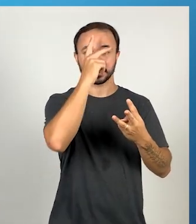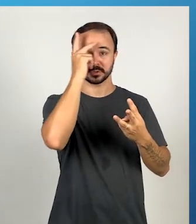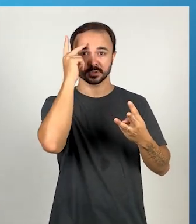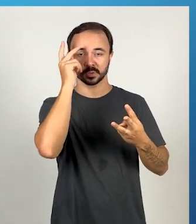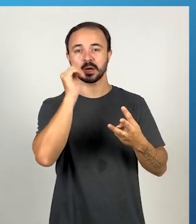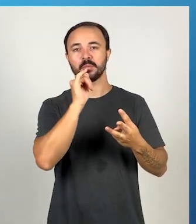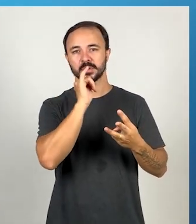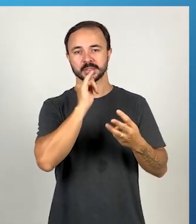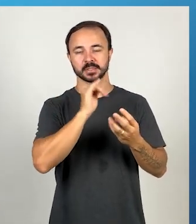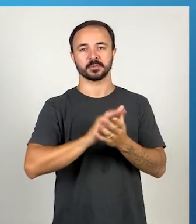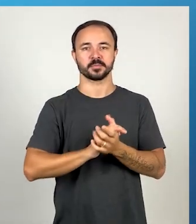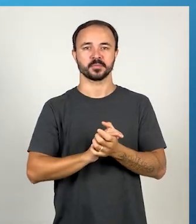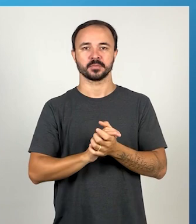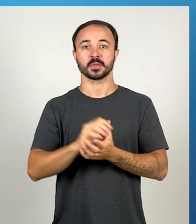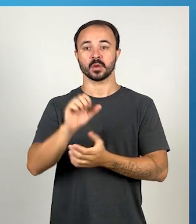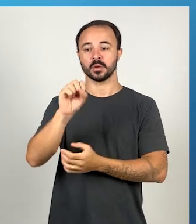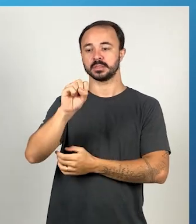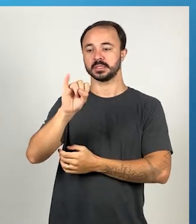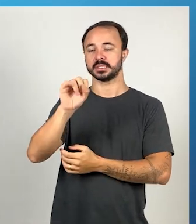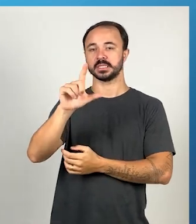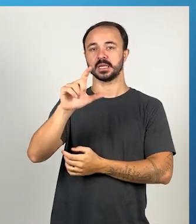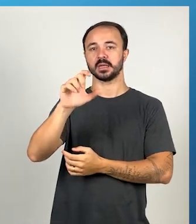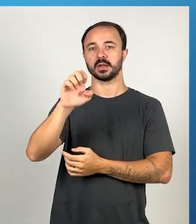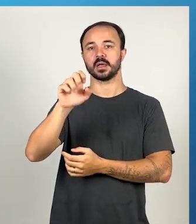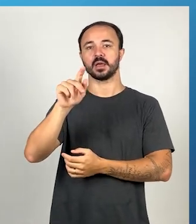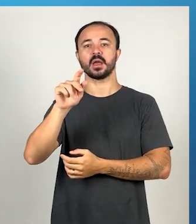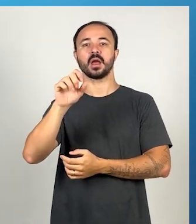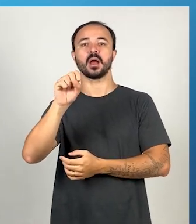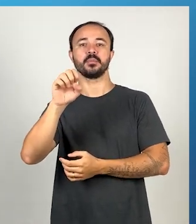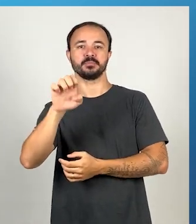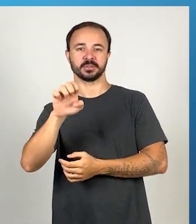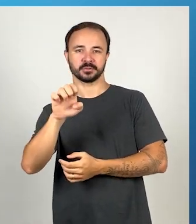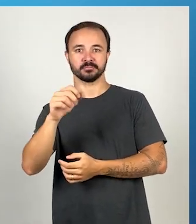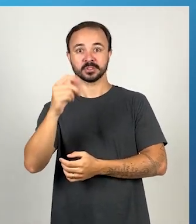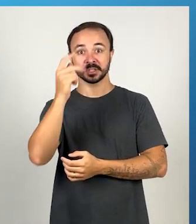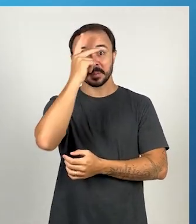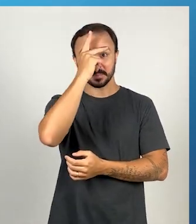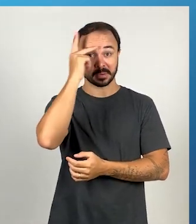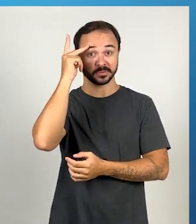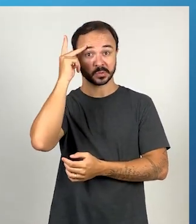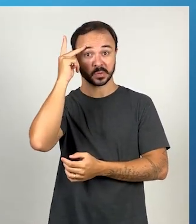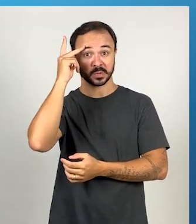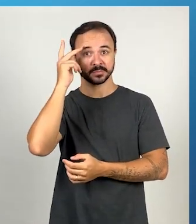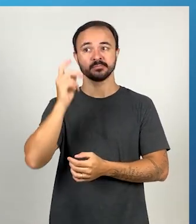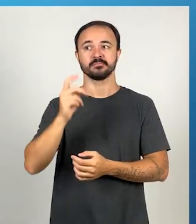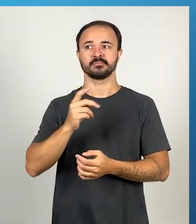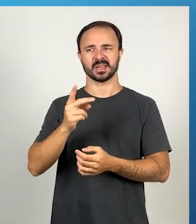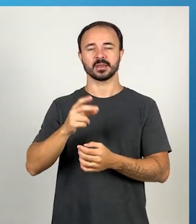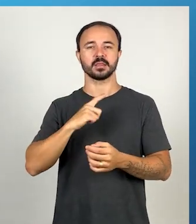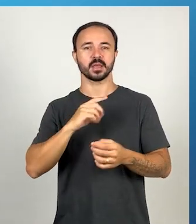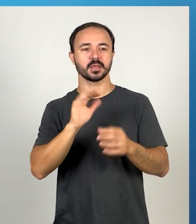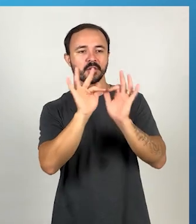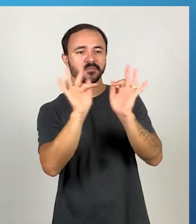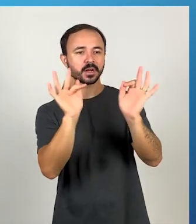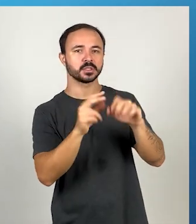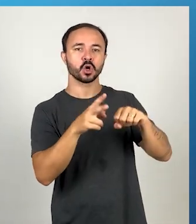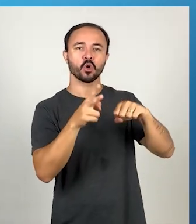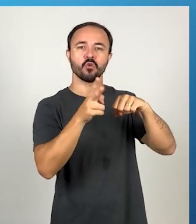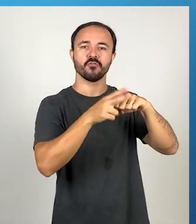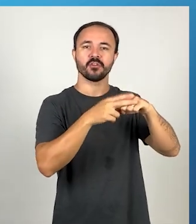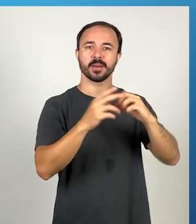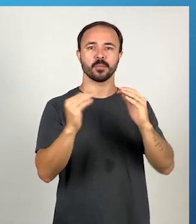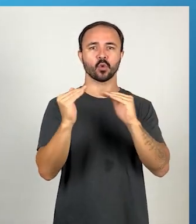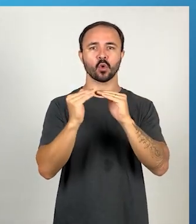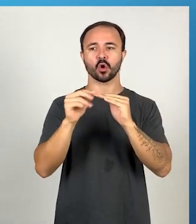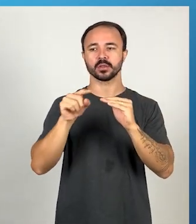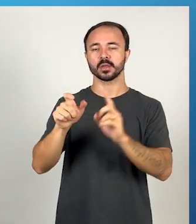A silepse de pessoa, nela, o verbo da frase não faz a concordância esperada com o sujeito